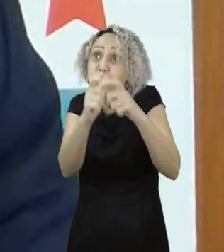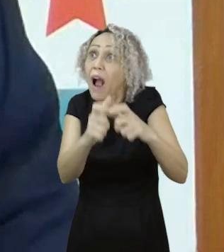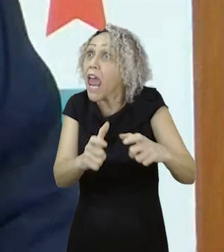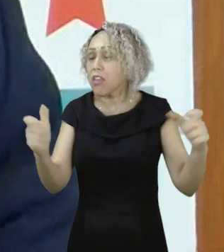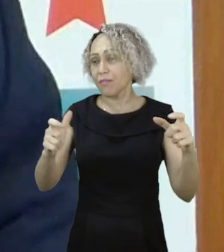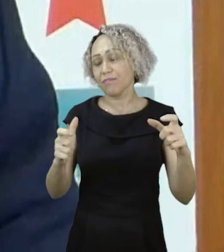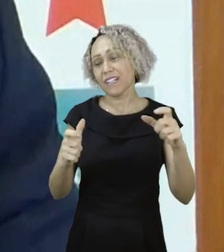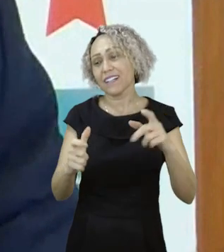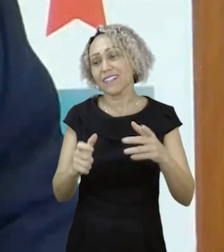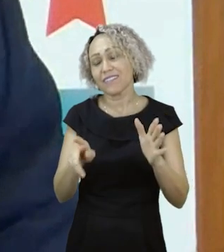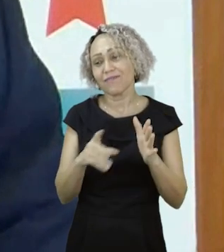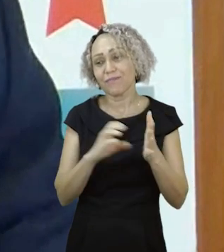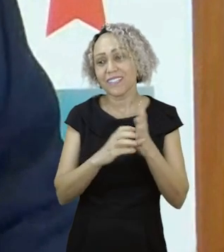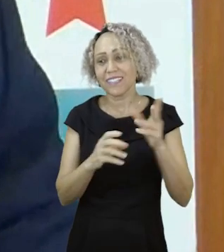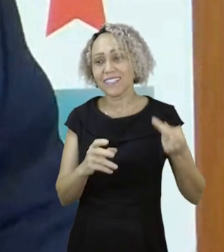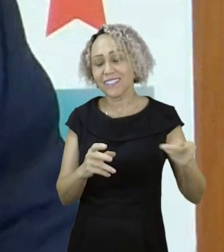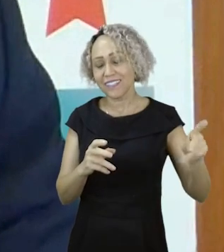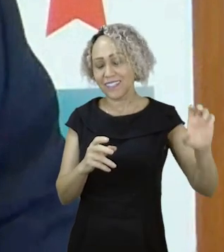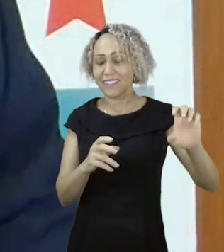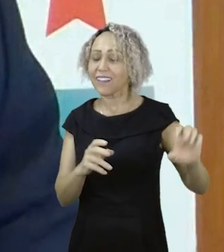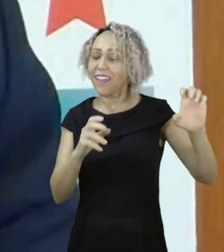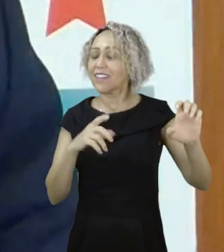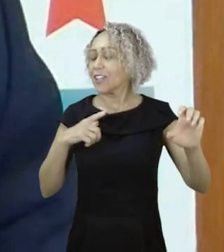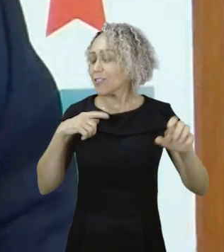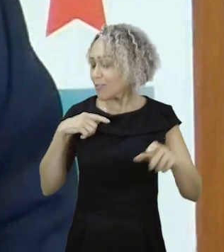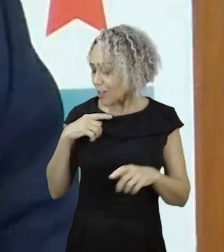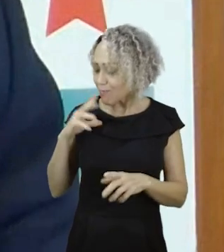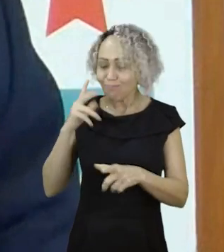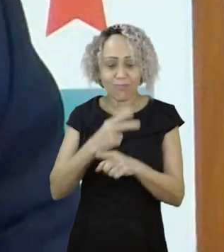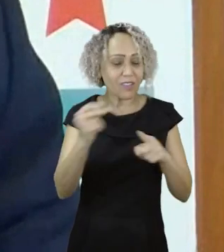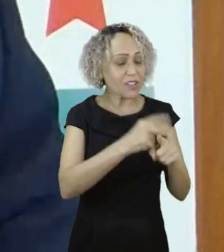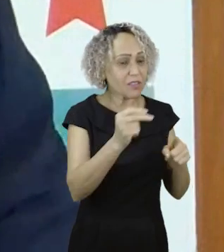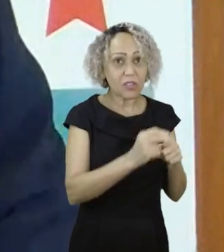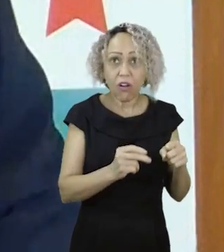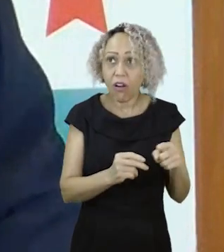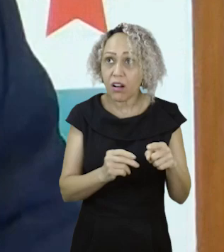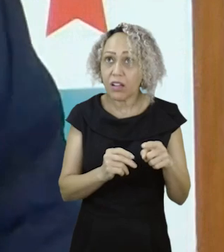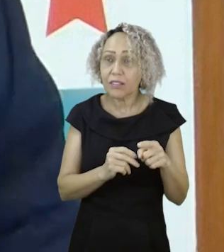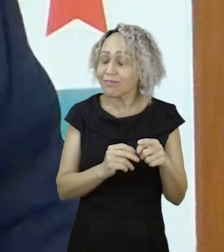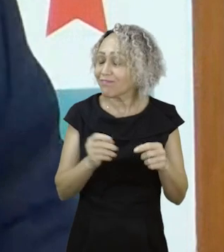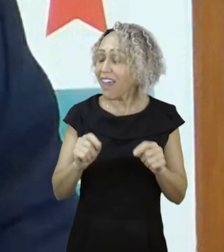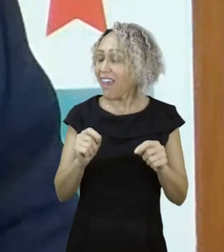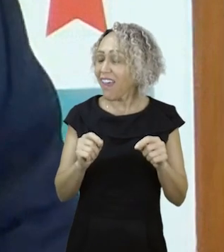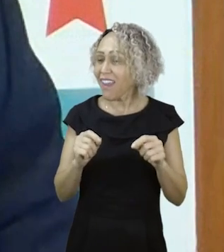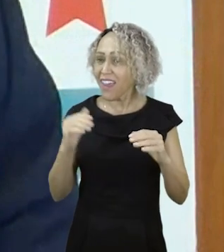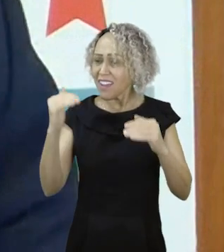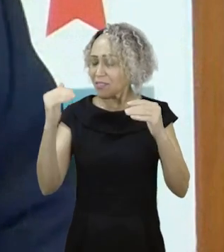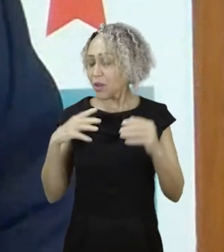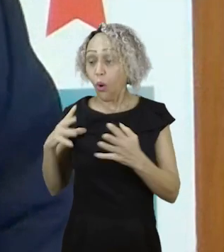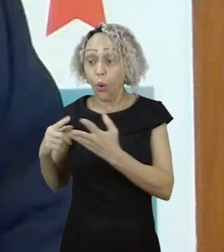estadual. Afinal, 44 anos do maior partido de esquerda do país, aquele que tem inúmeros resultados e